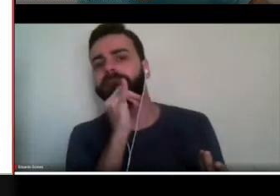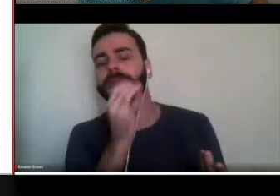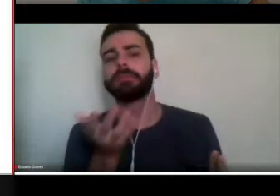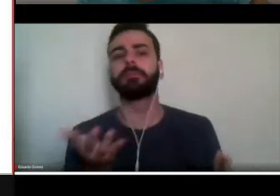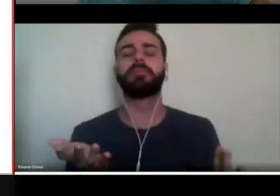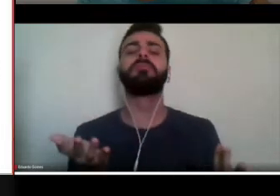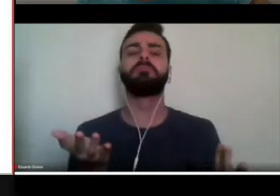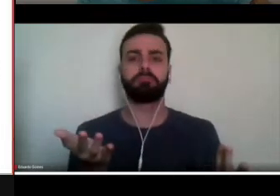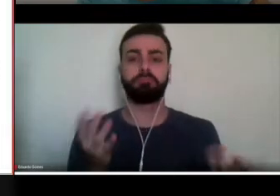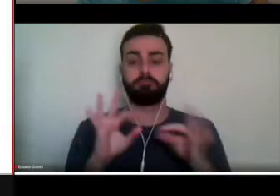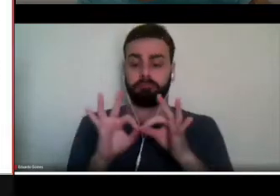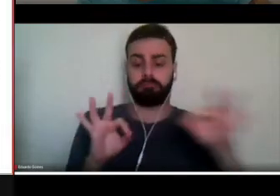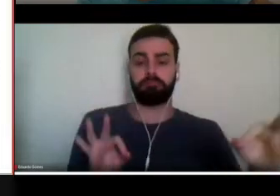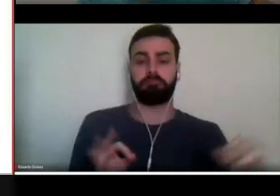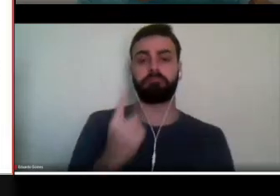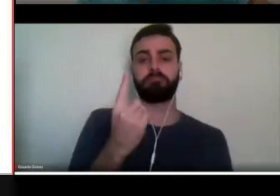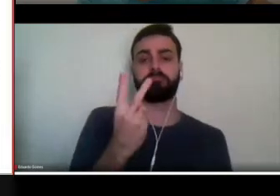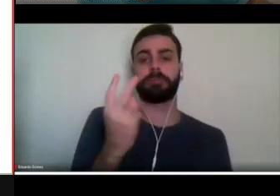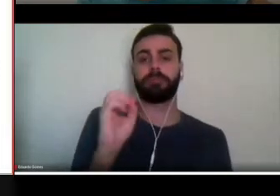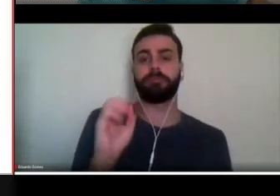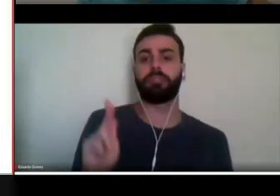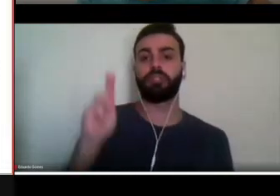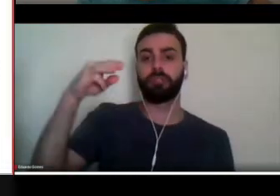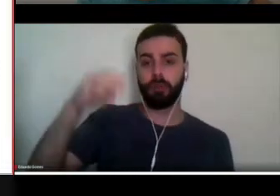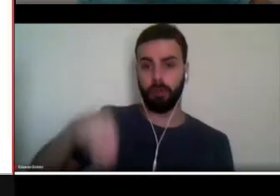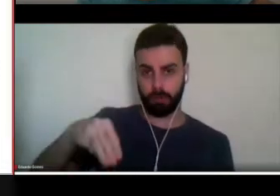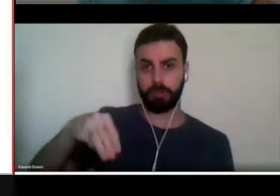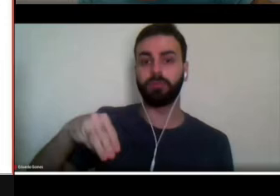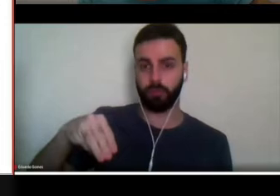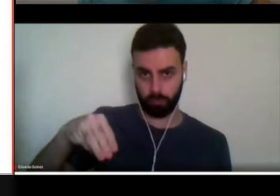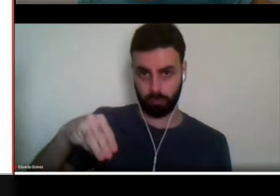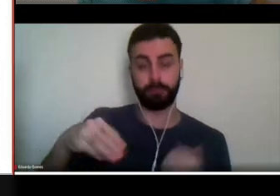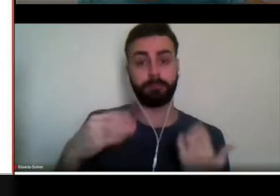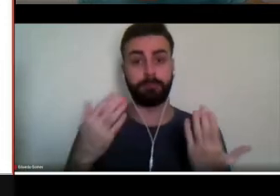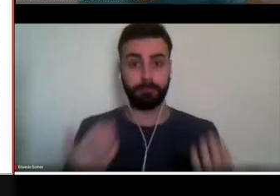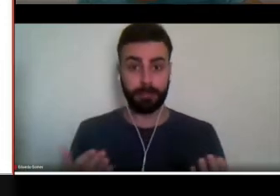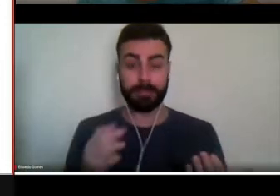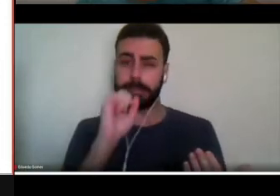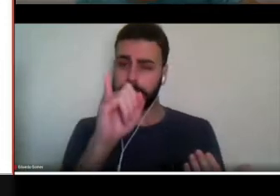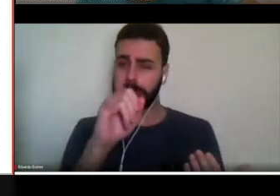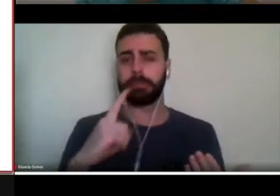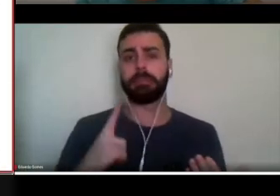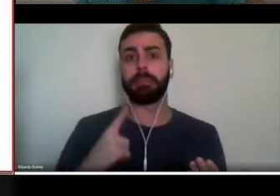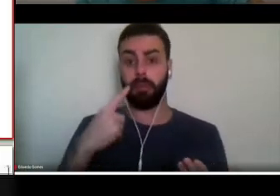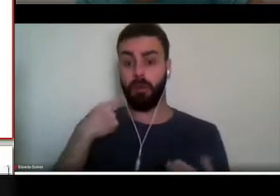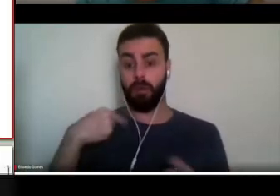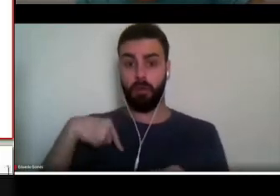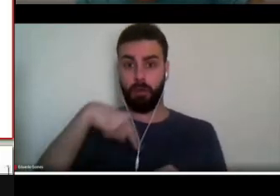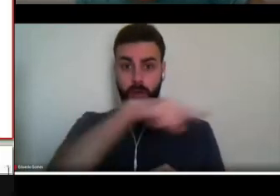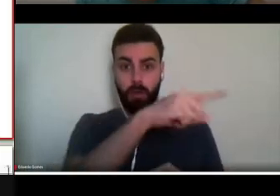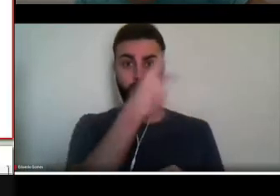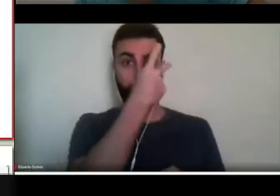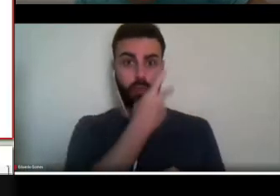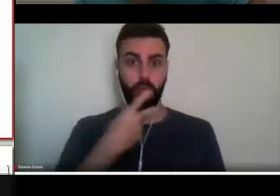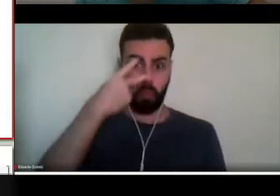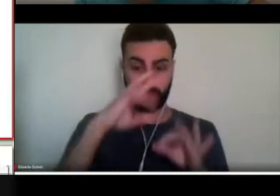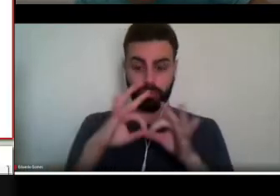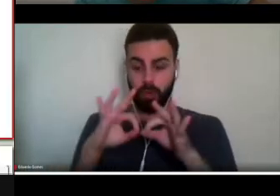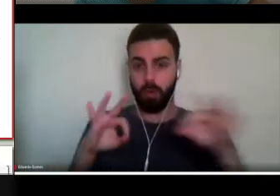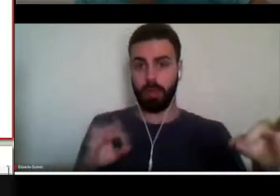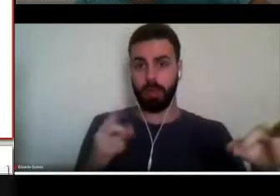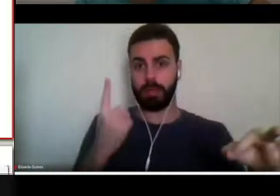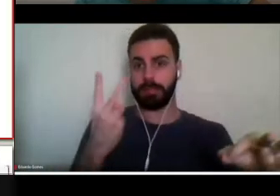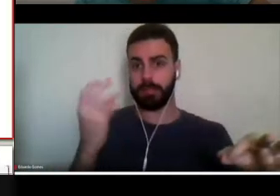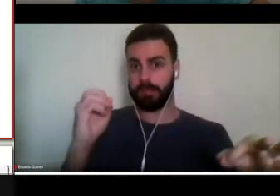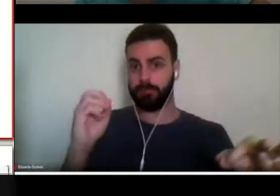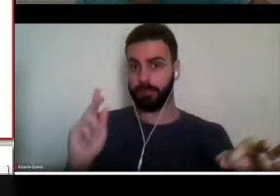quilômetros. Certo? Então, ó, se você demora 2 horas para fazer 120 quilômetros, quer dizer que a sua